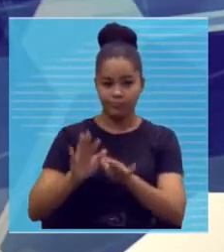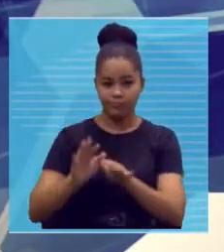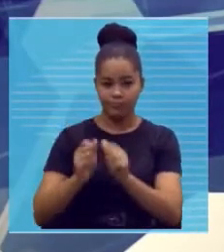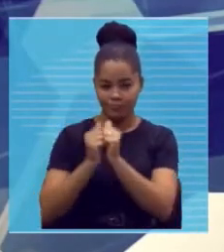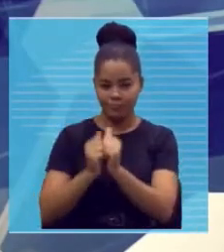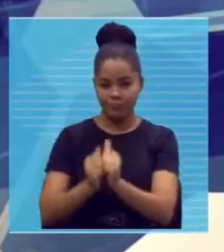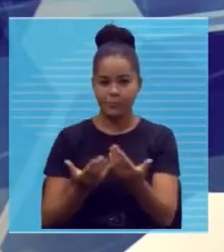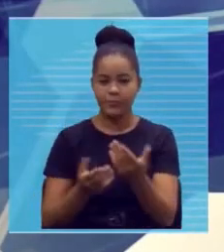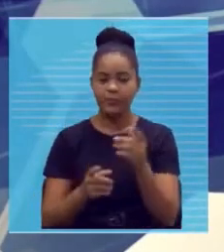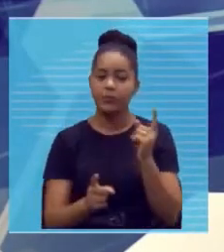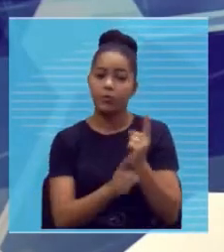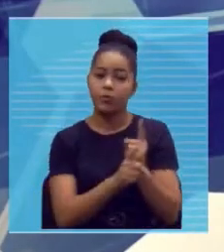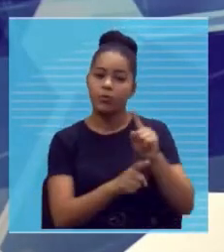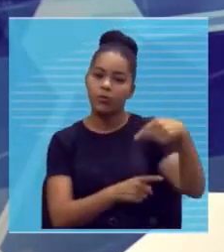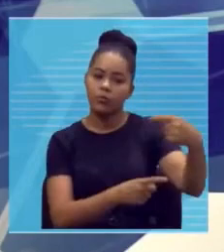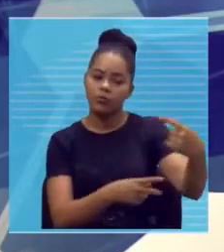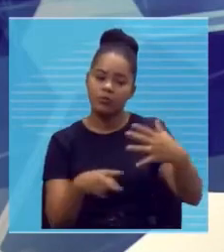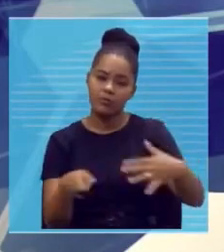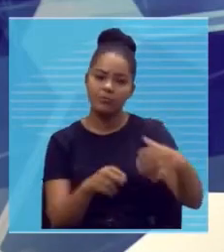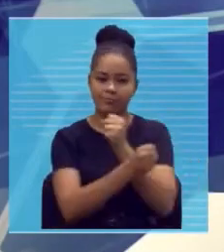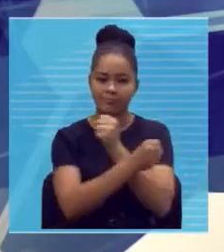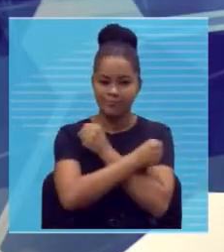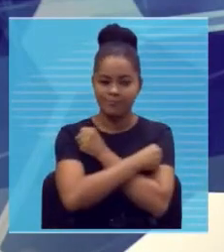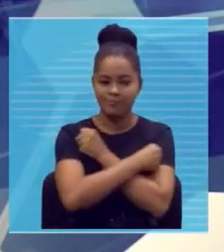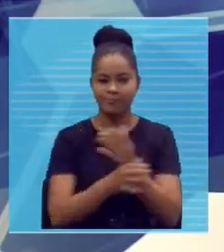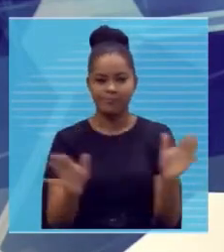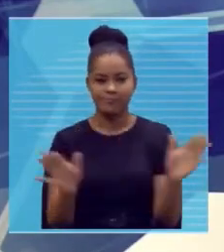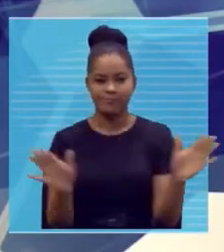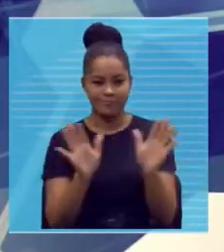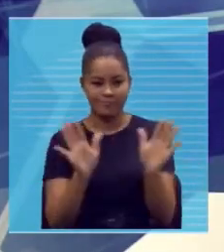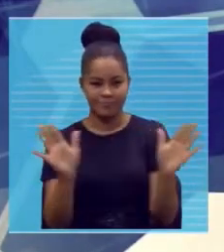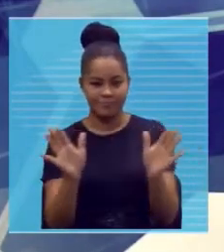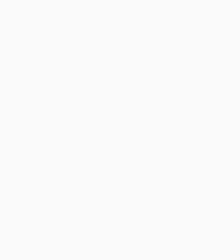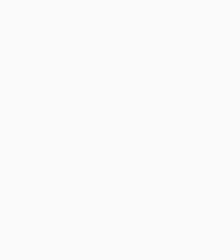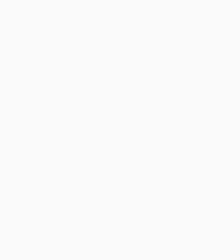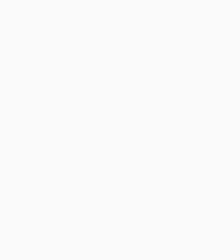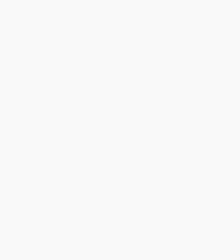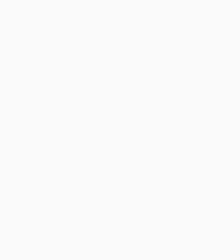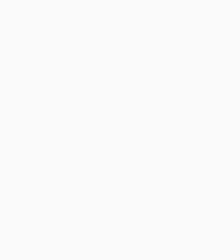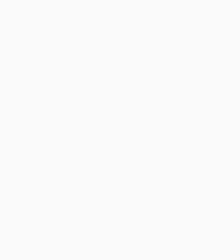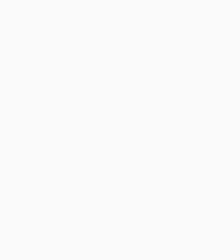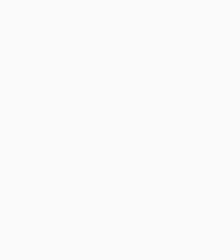com Deus, estou te aguardando. Na próxima semana. Forte abraço e até lá. Tchau, tchau, galerinha.